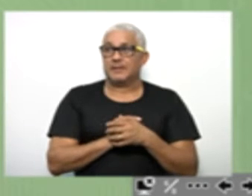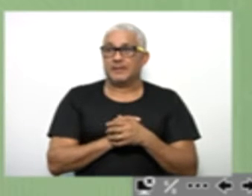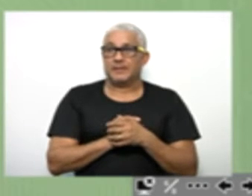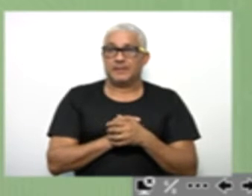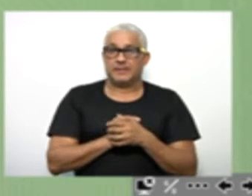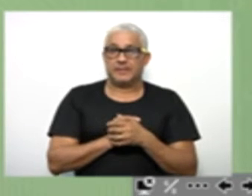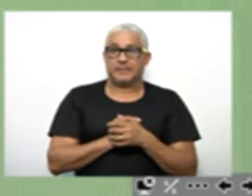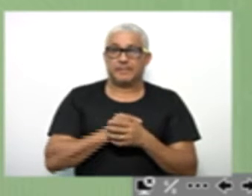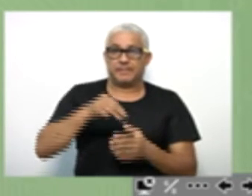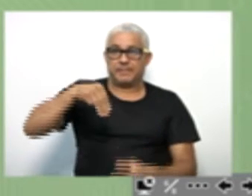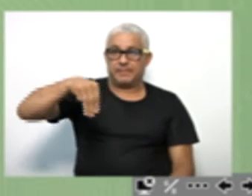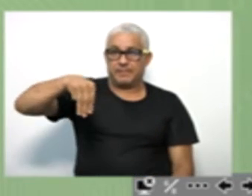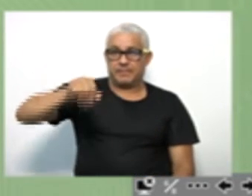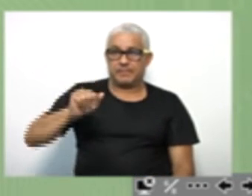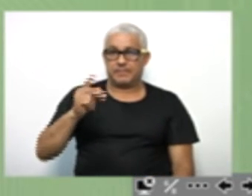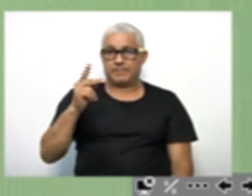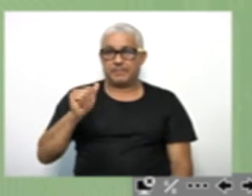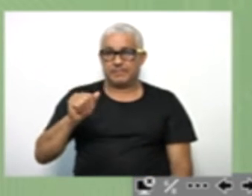mental.